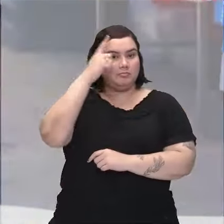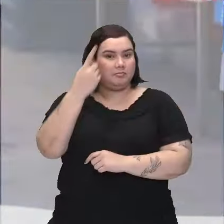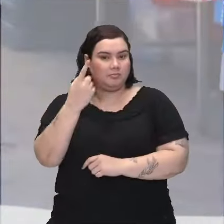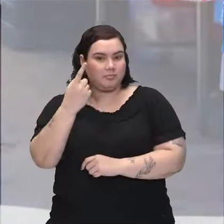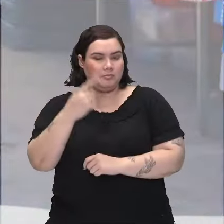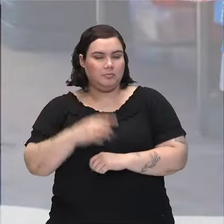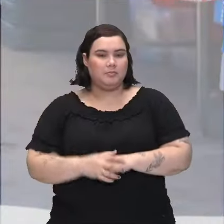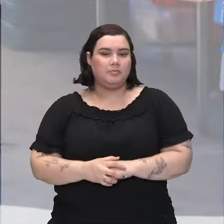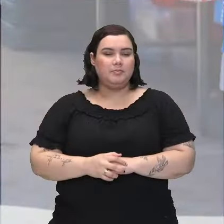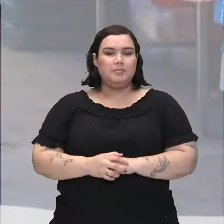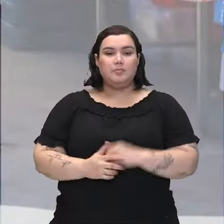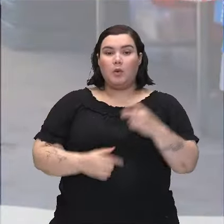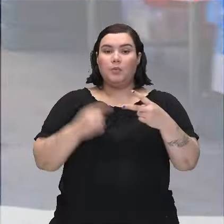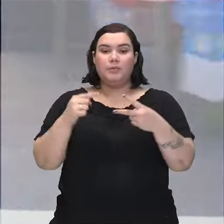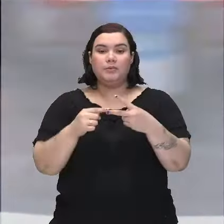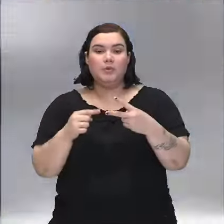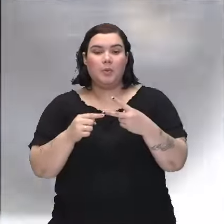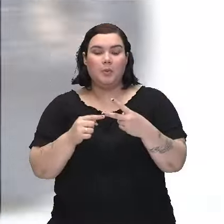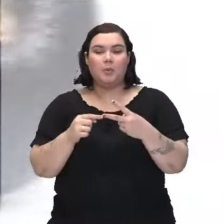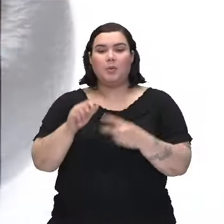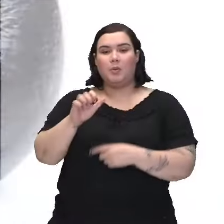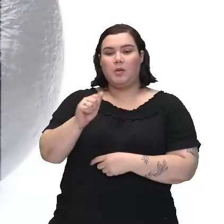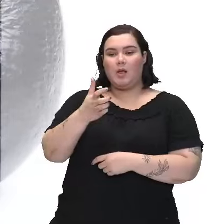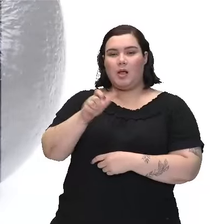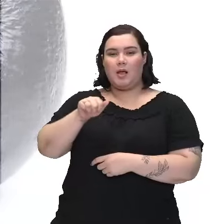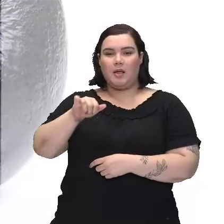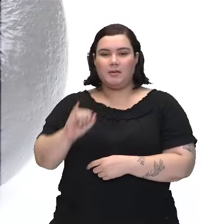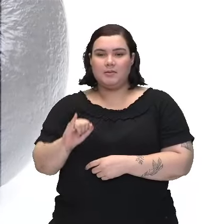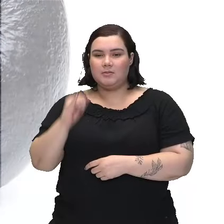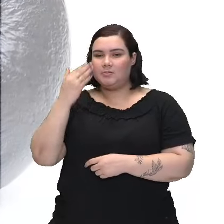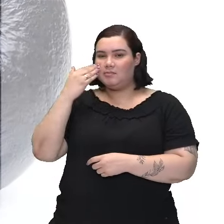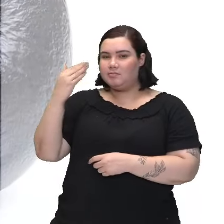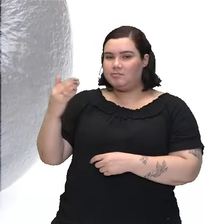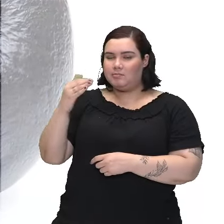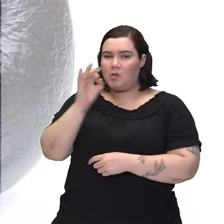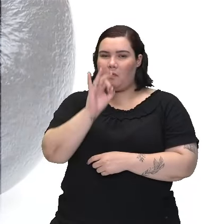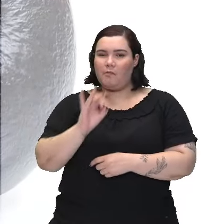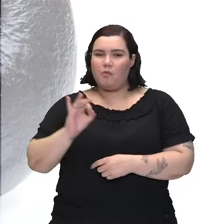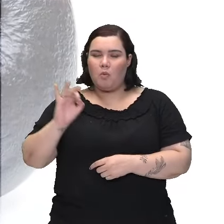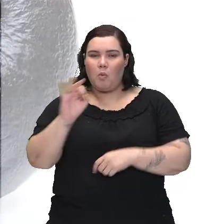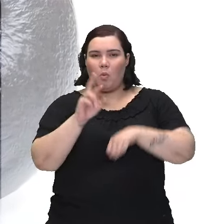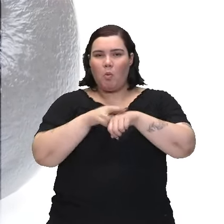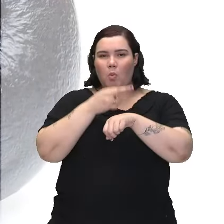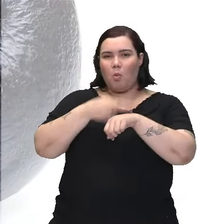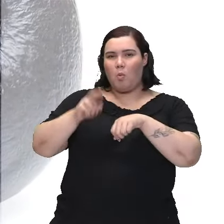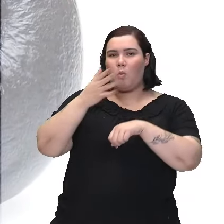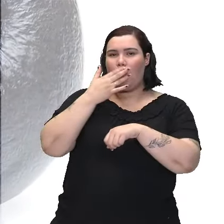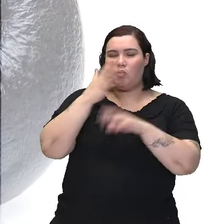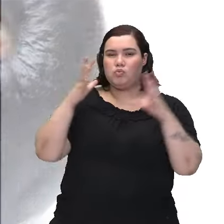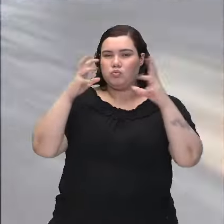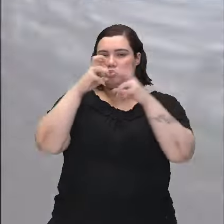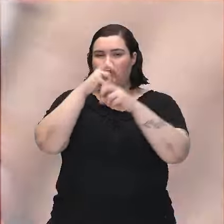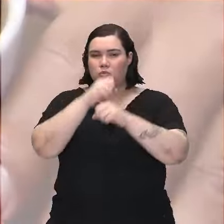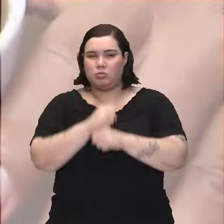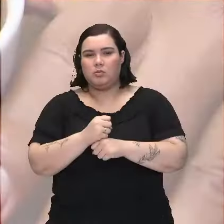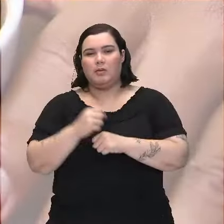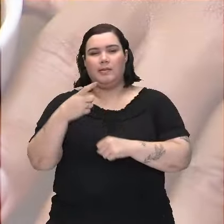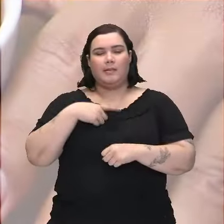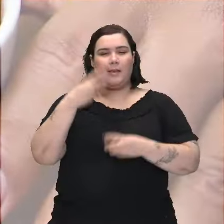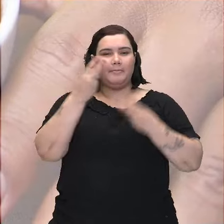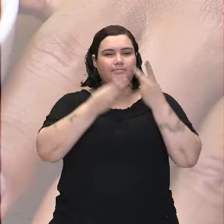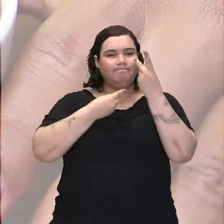o segundo é uma fruta roxa, escura. Ela oferece uma explosão